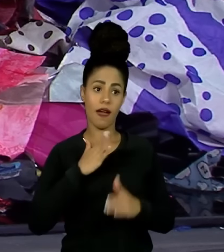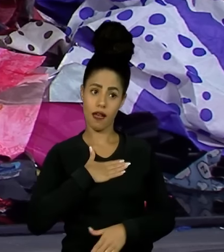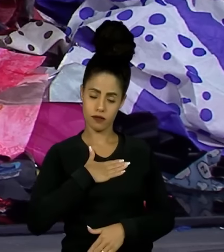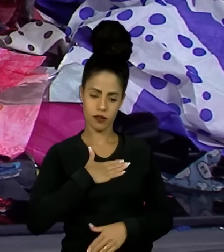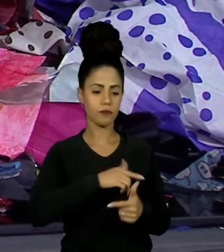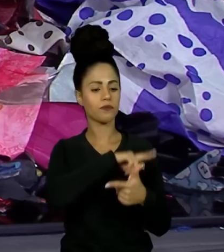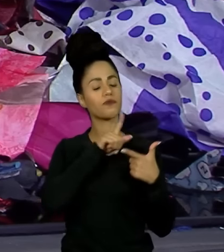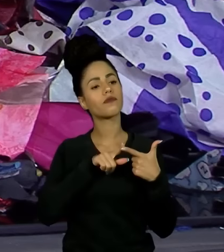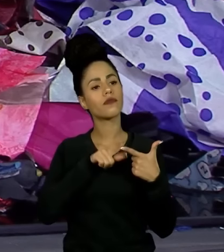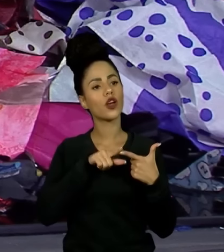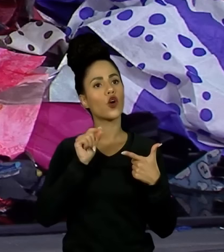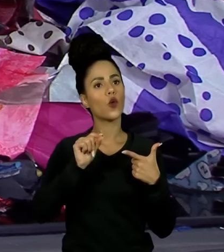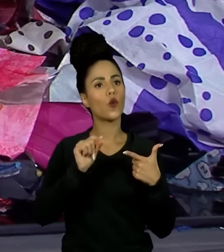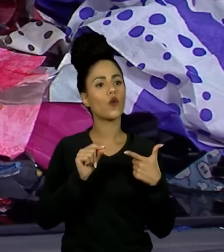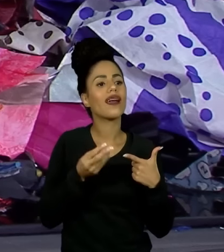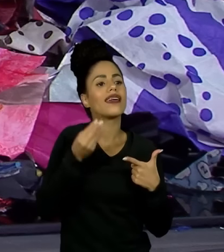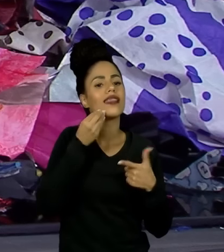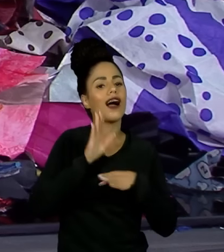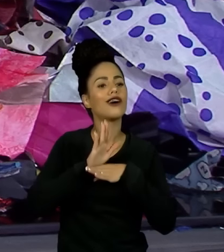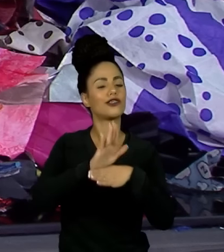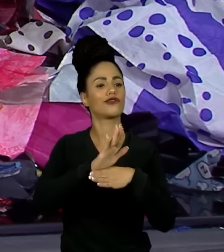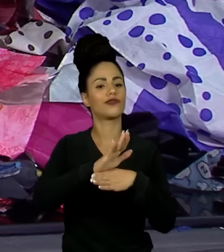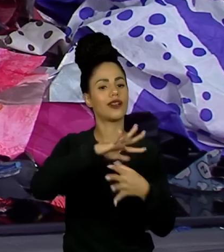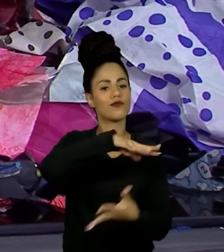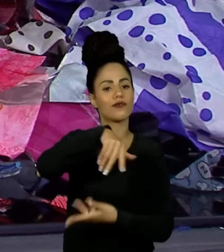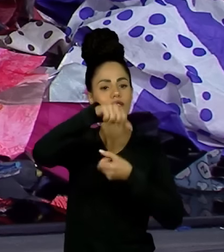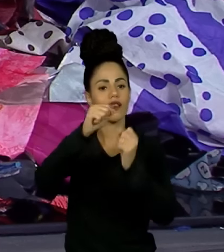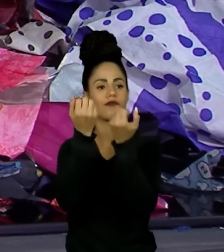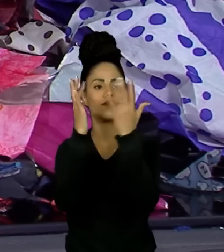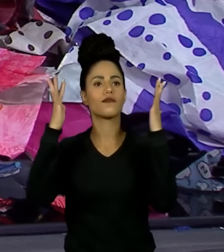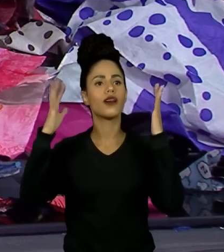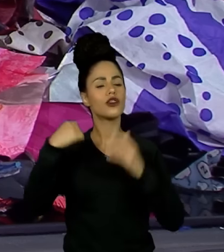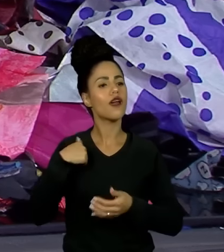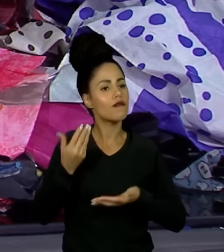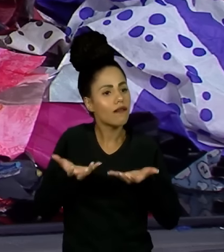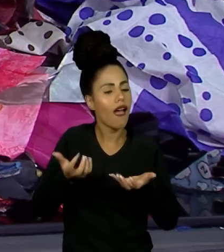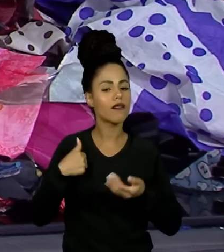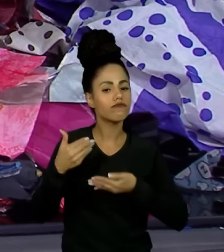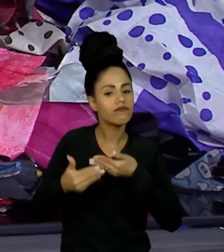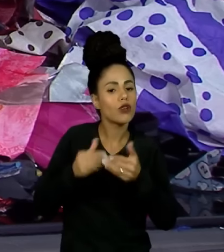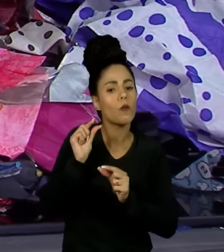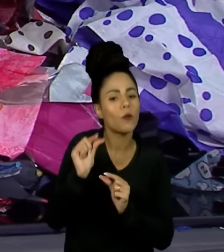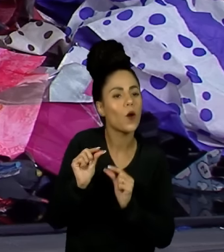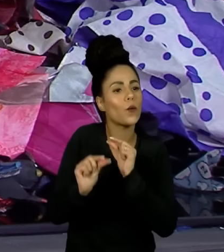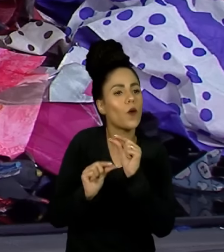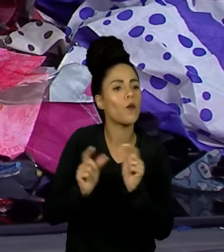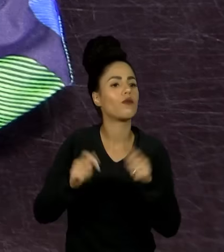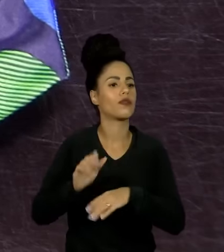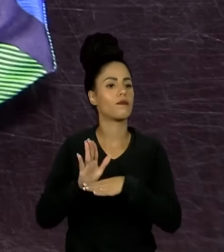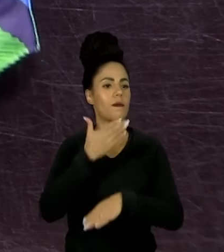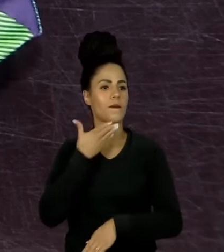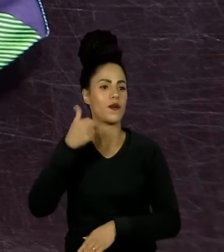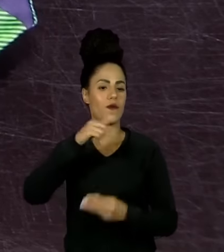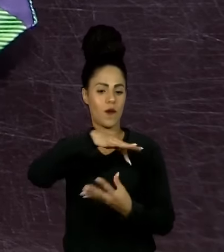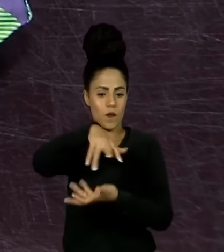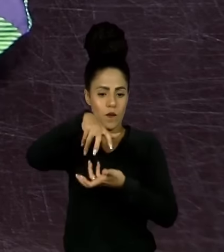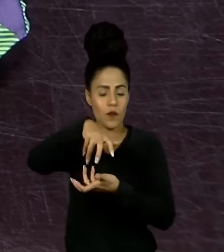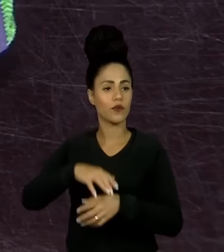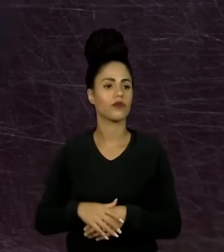E a segunda, assim, é estar contribuindo com o meio ambiente. É ver que eu posso fazer um pouquinho vai melhorar o mundo em que vivemos. E tem